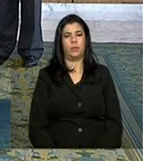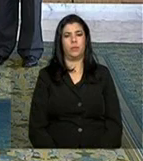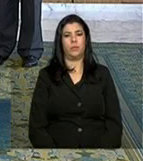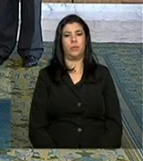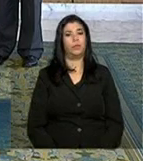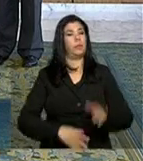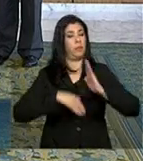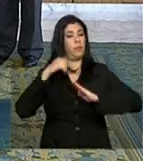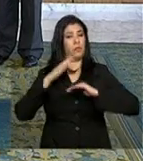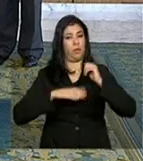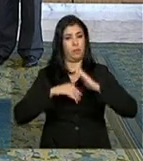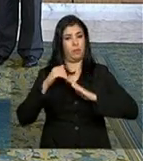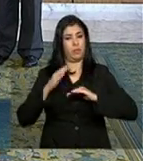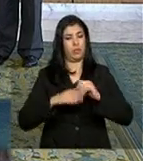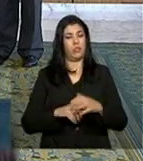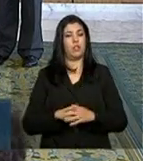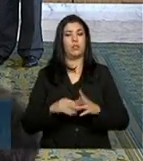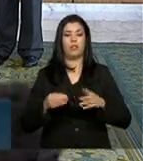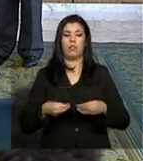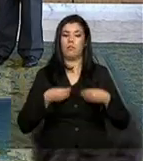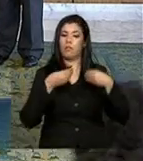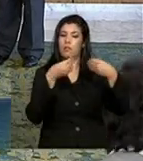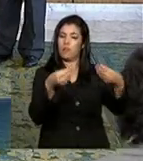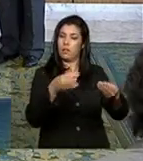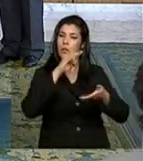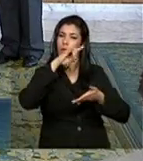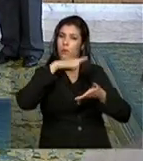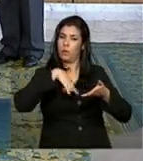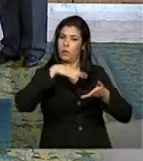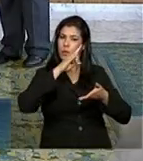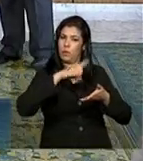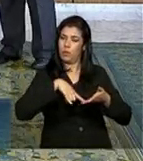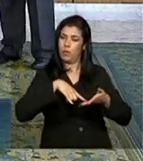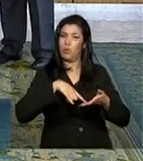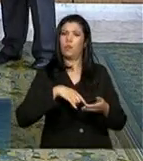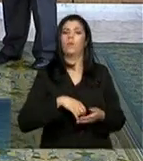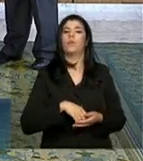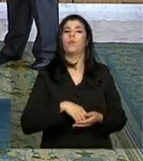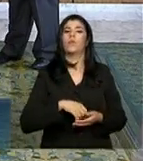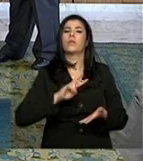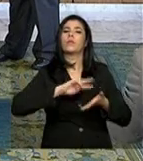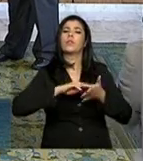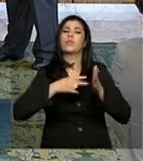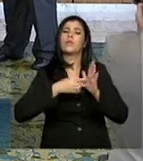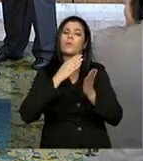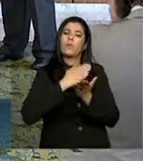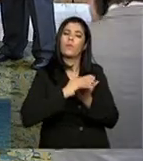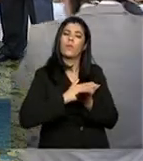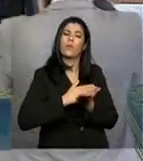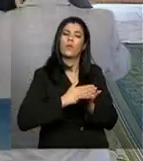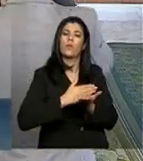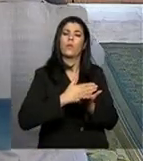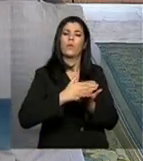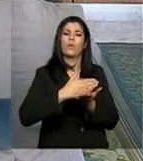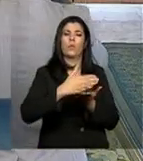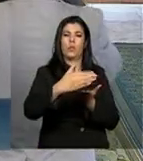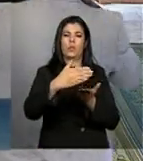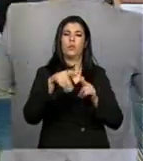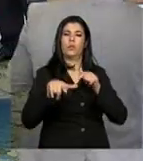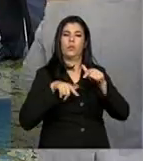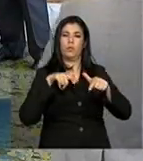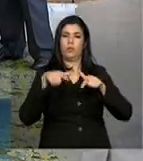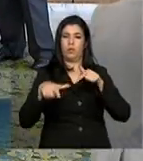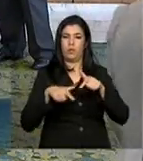Na prática, a entrega dessas cartas credenciais marca o início das atividades do embaixador